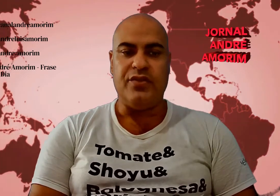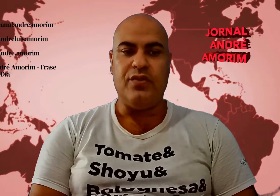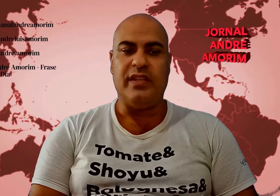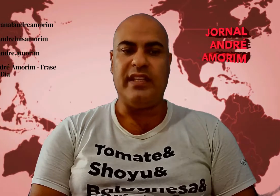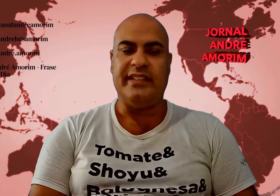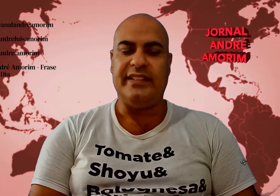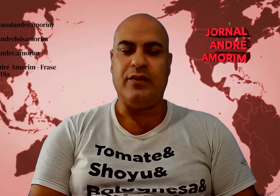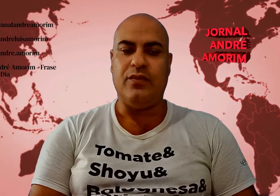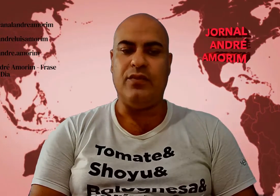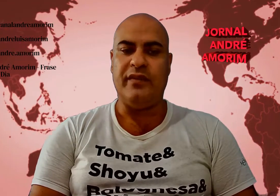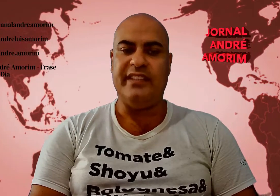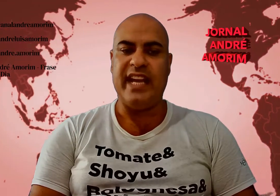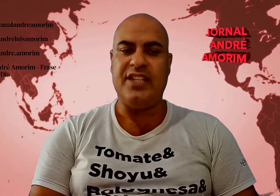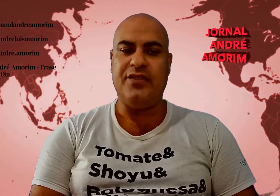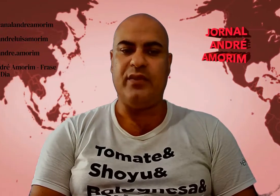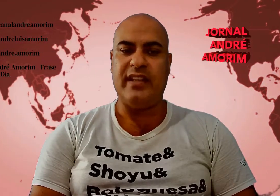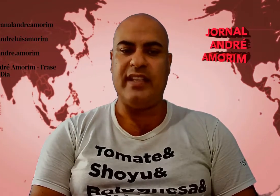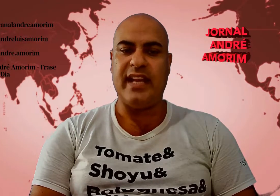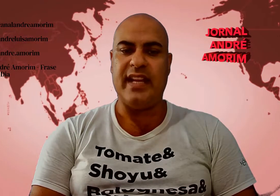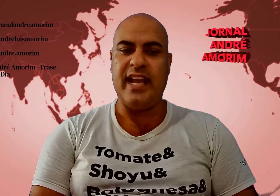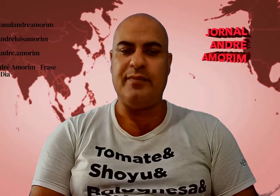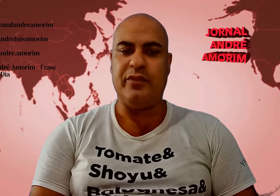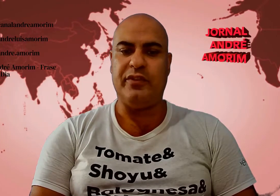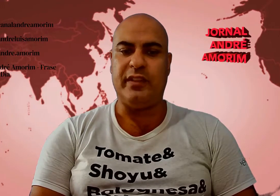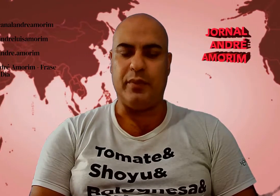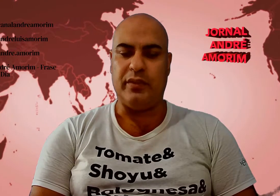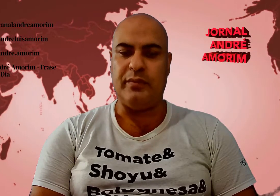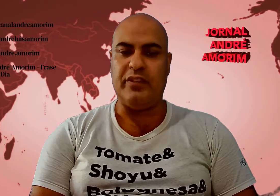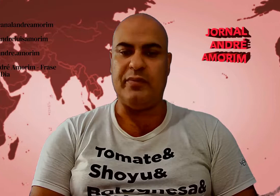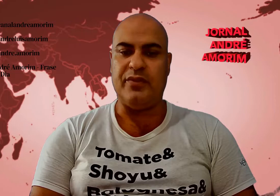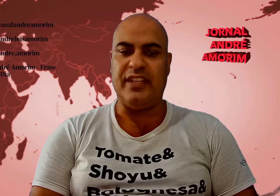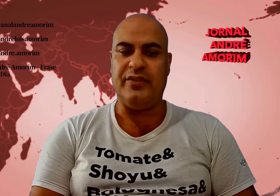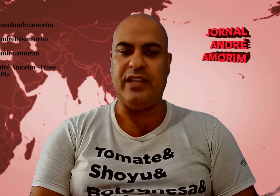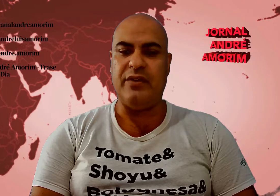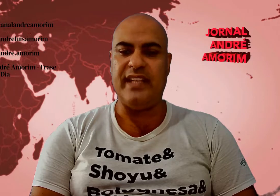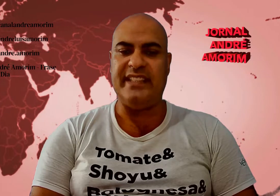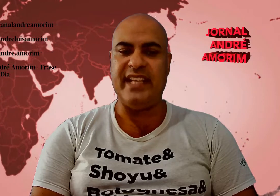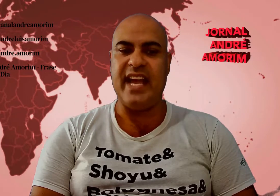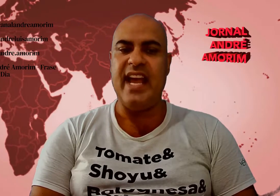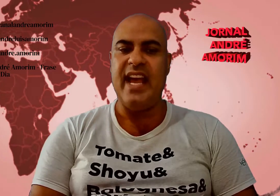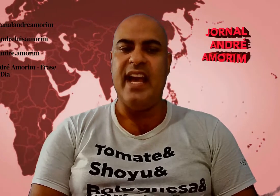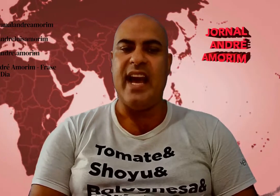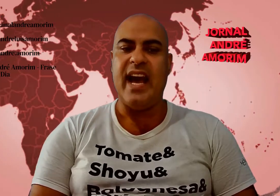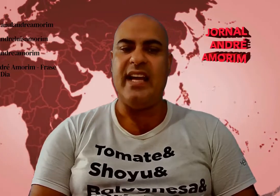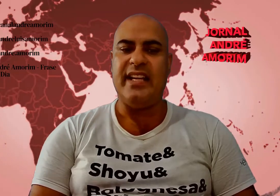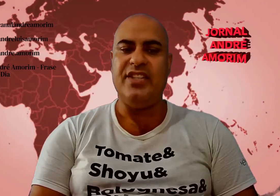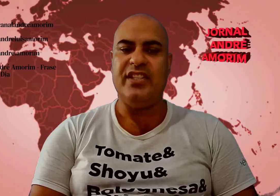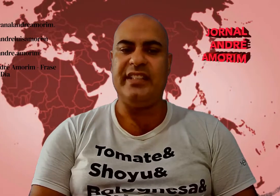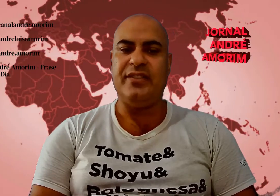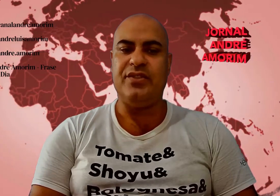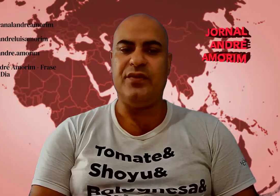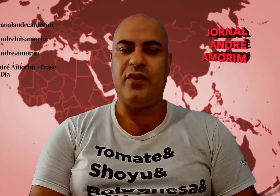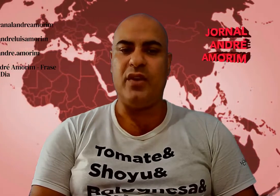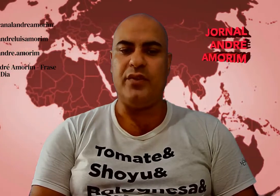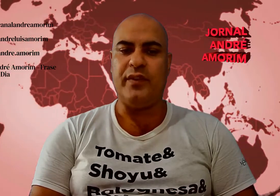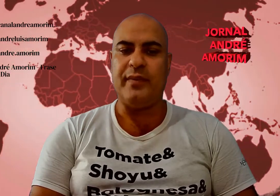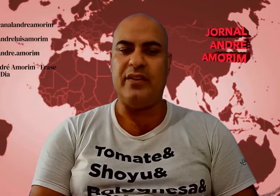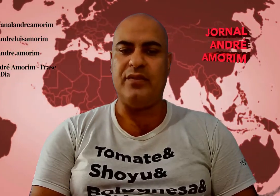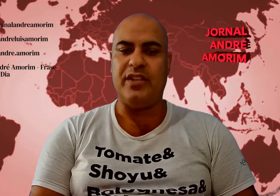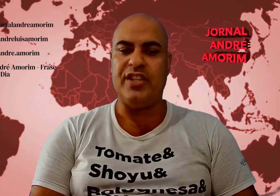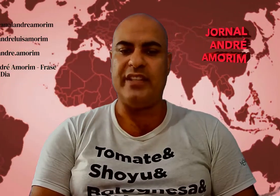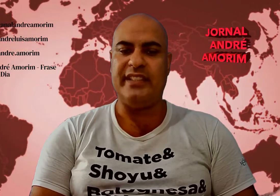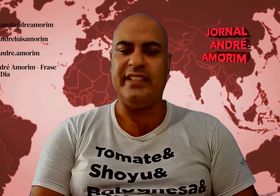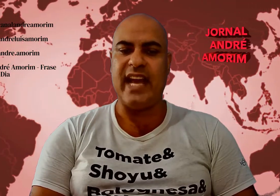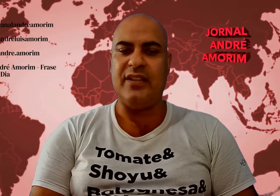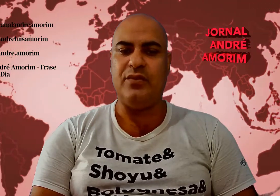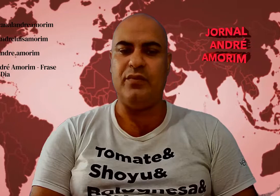No boletim de urna da sessão 197, divulgado na internet pelo Tribunal Superior Eleitoral, TSE, há indicação de um voto